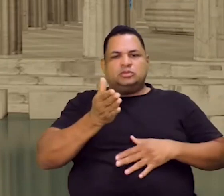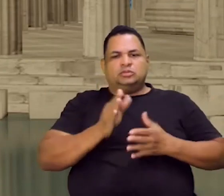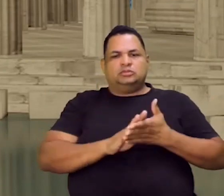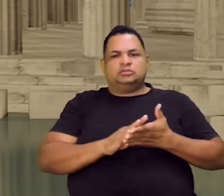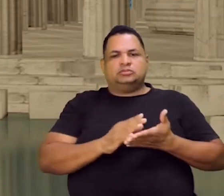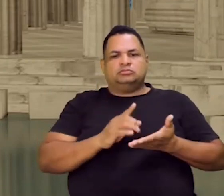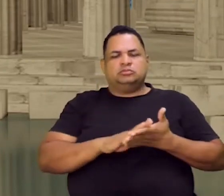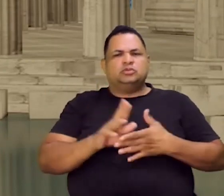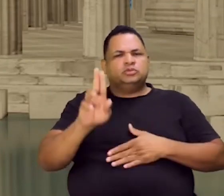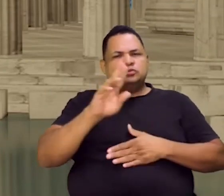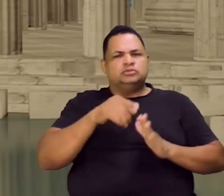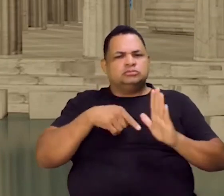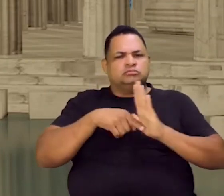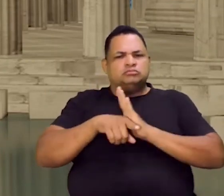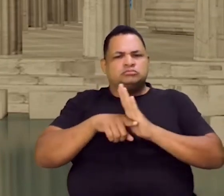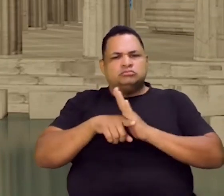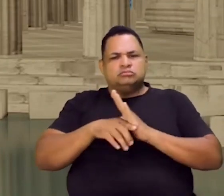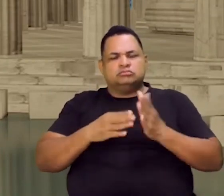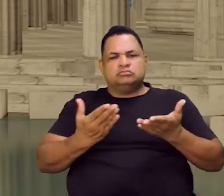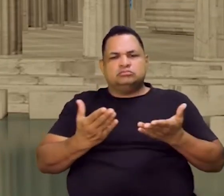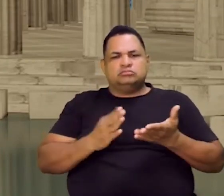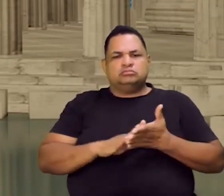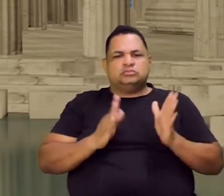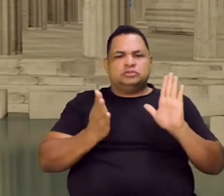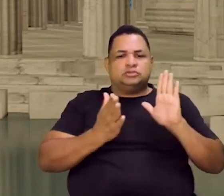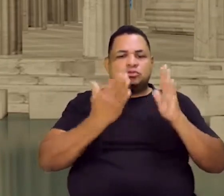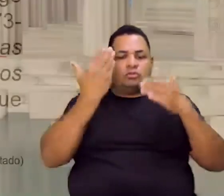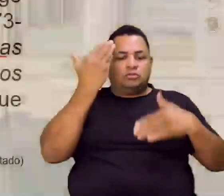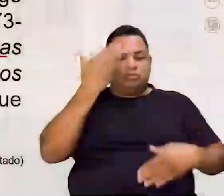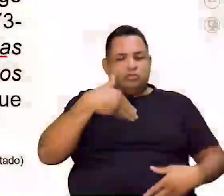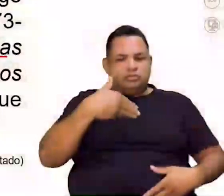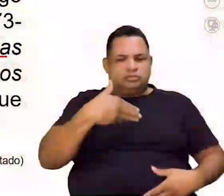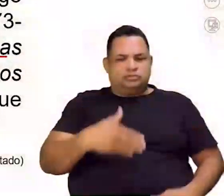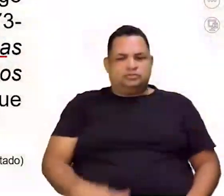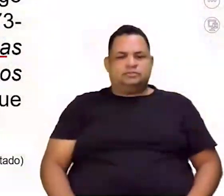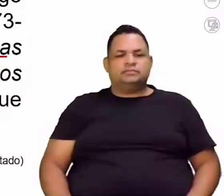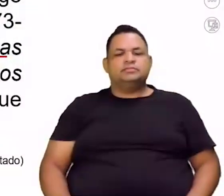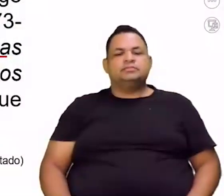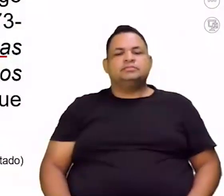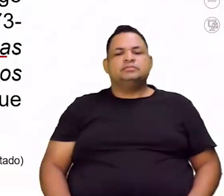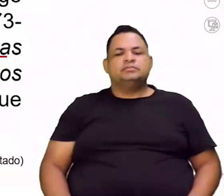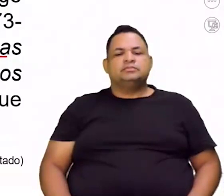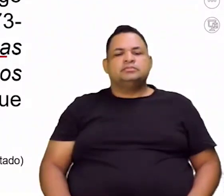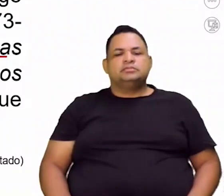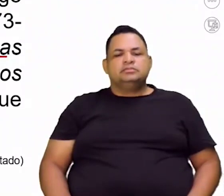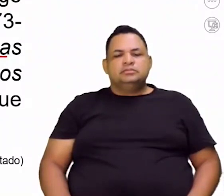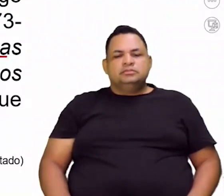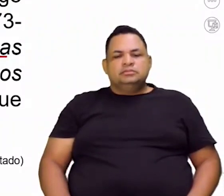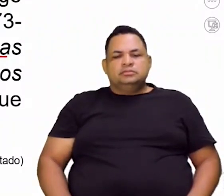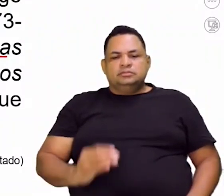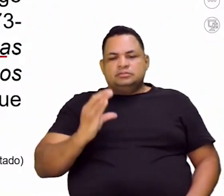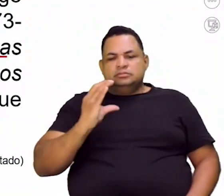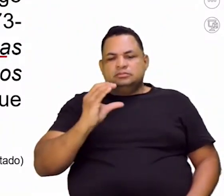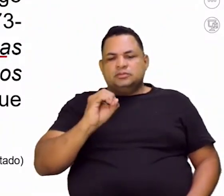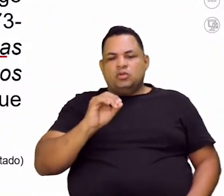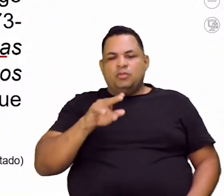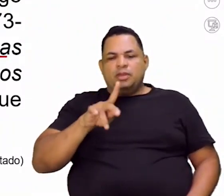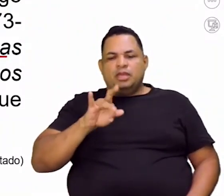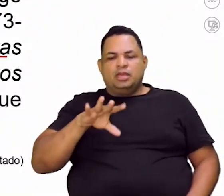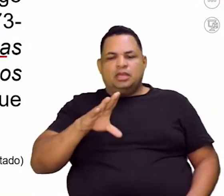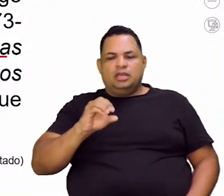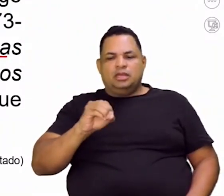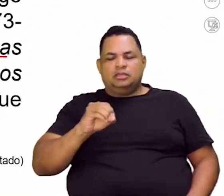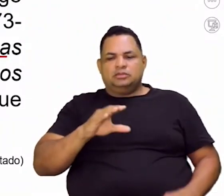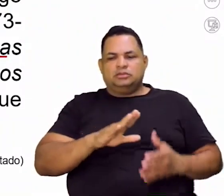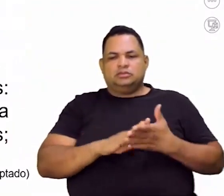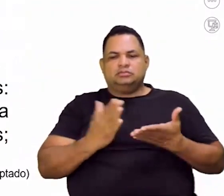com alguns experimentos, né, e comprovações. Vamos lá, continuando. Então Copérnico trouxe, né, essa alusão na